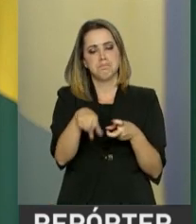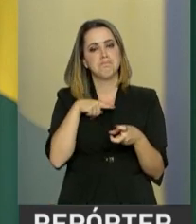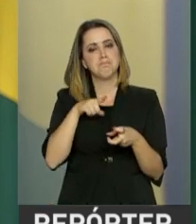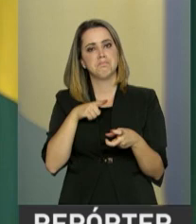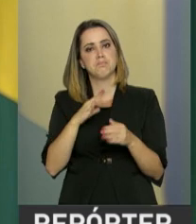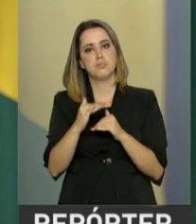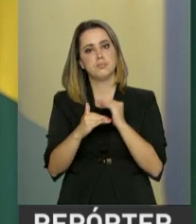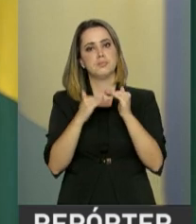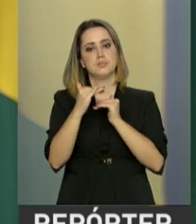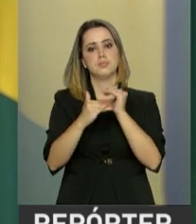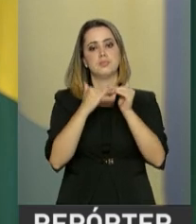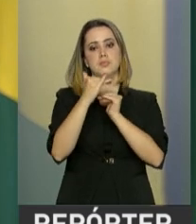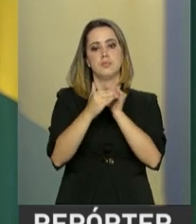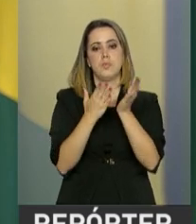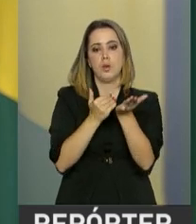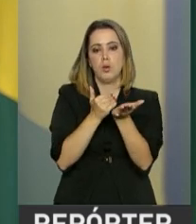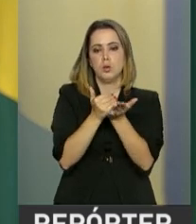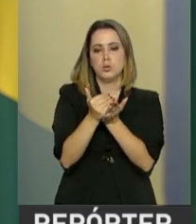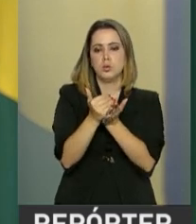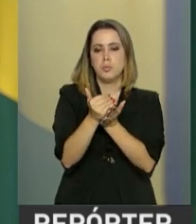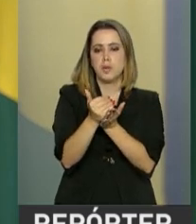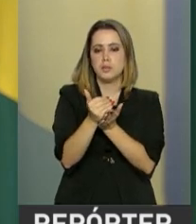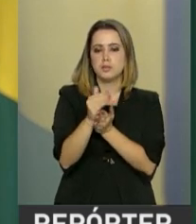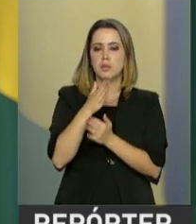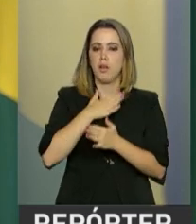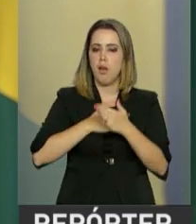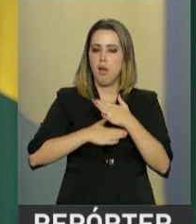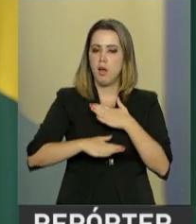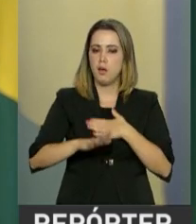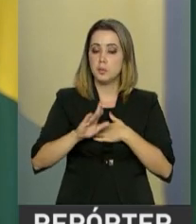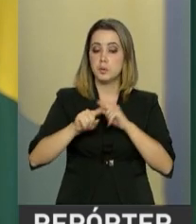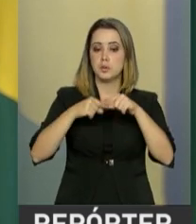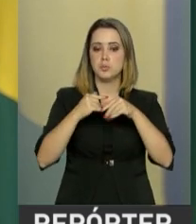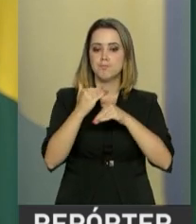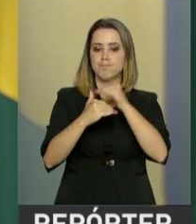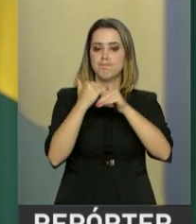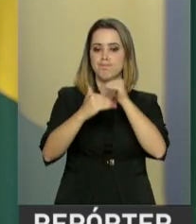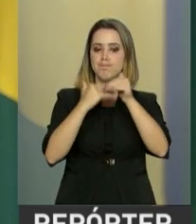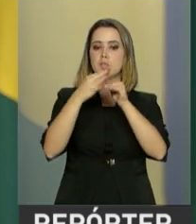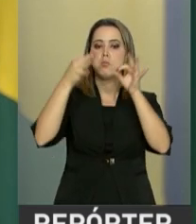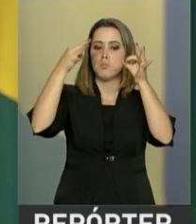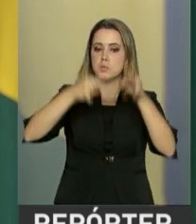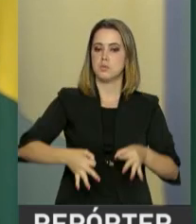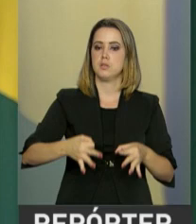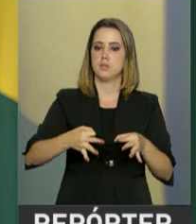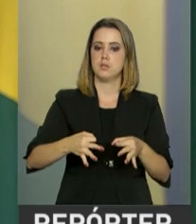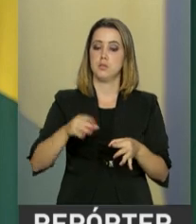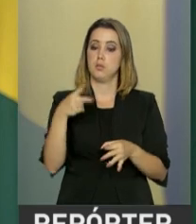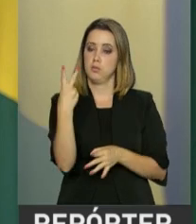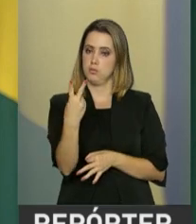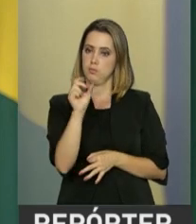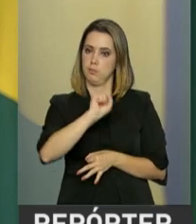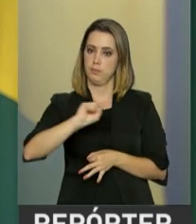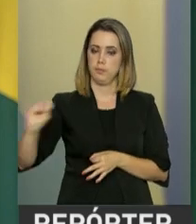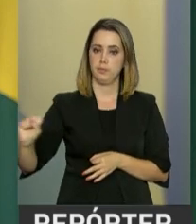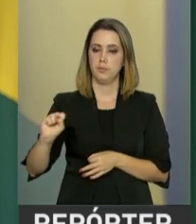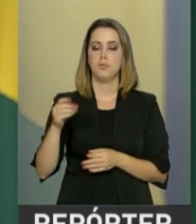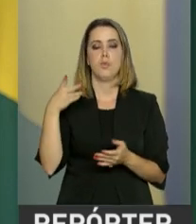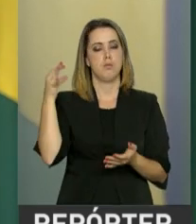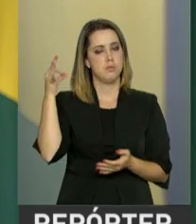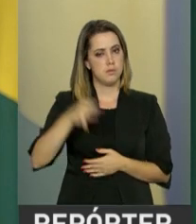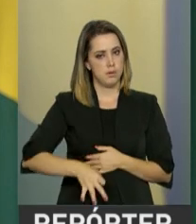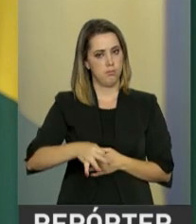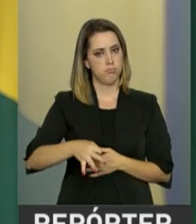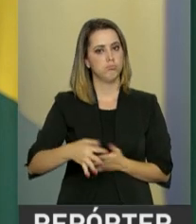que o crescimento começa suavemente agora e toma rumo definitivo no segundo semestre, sendo